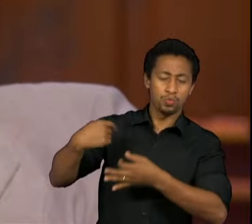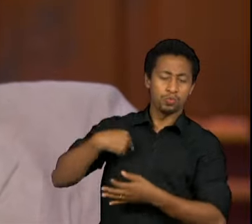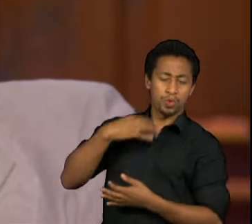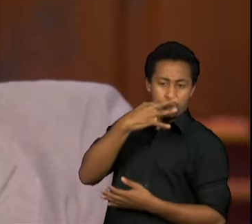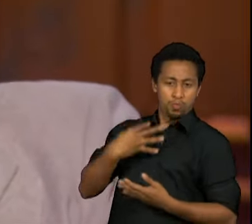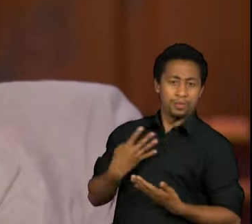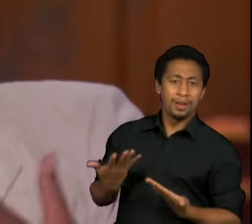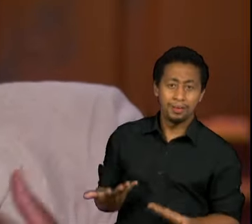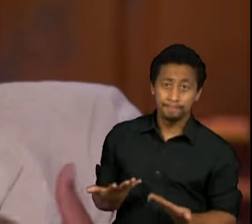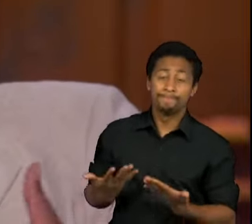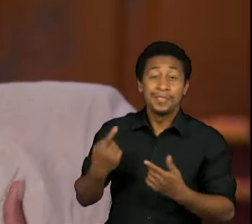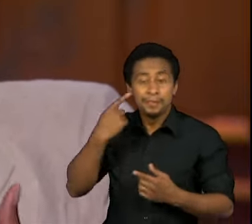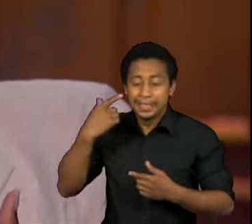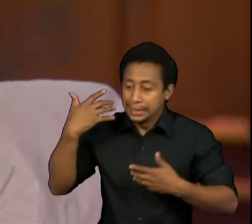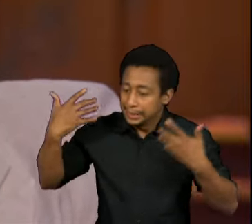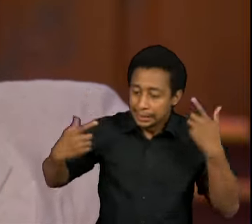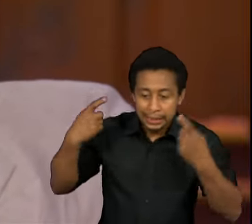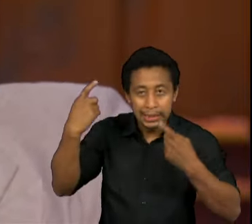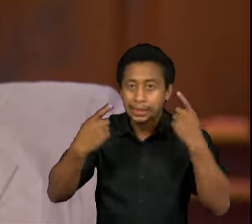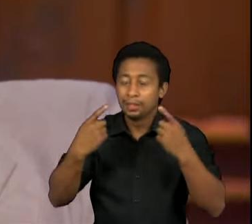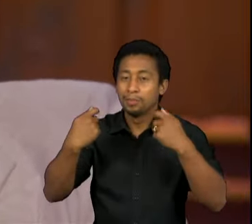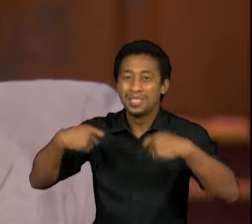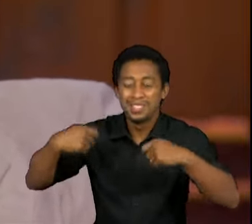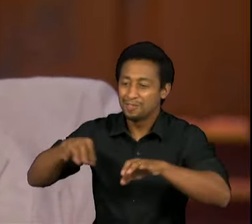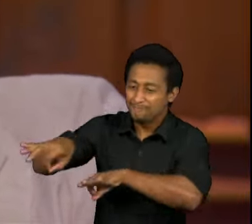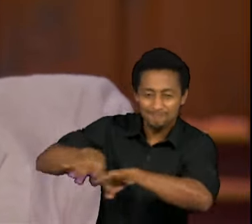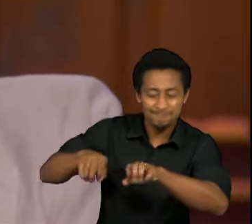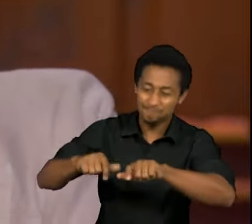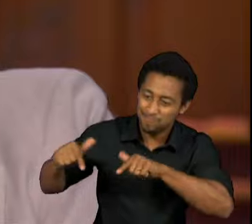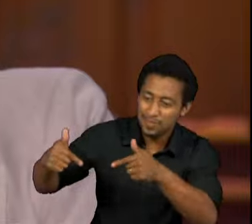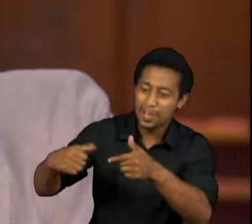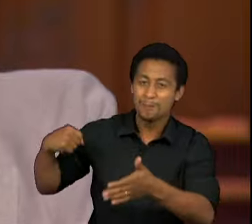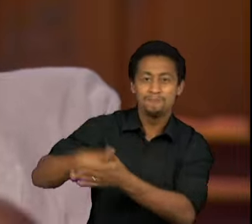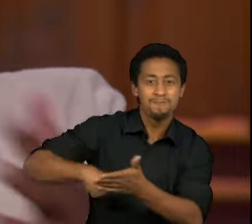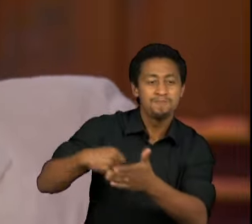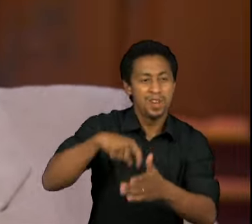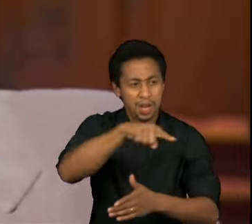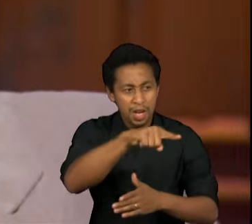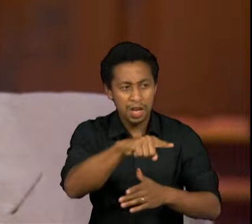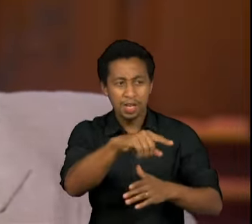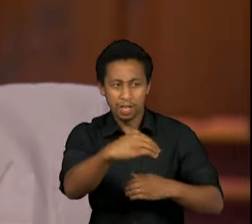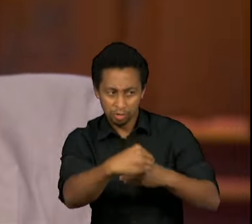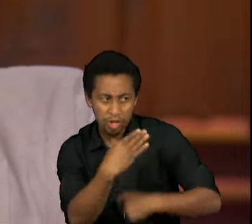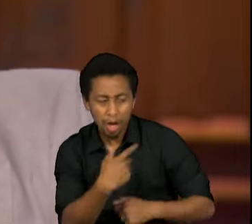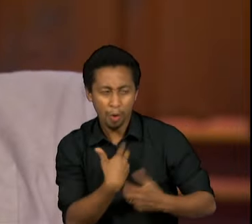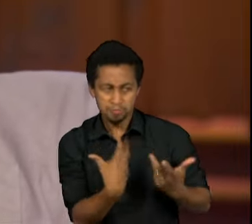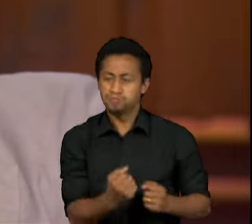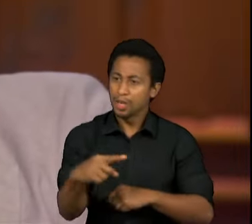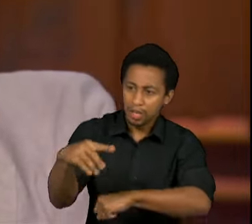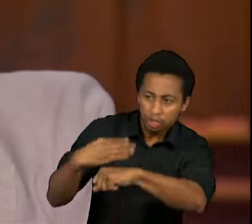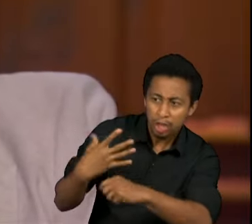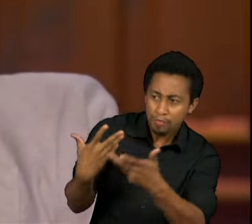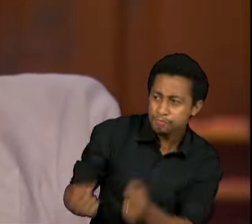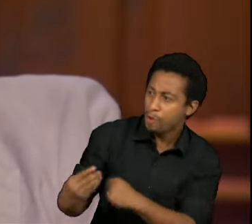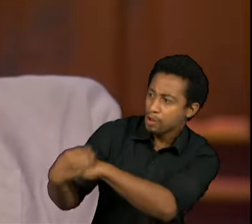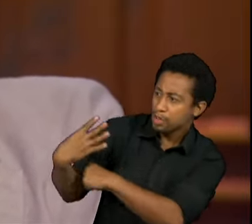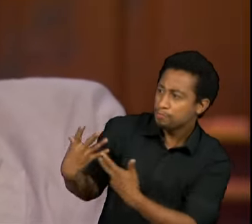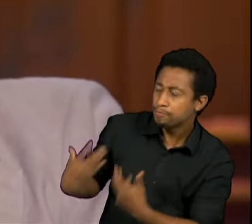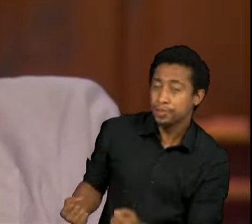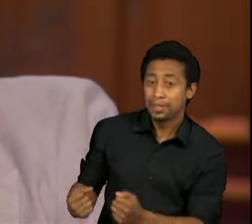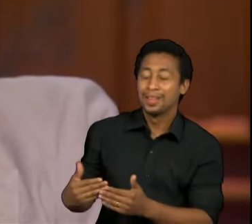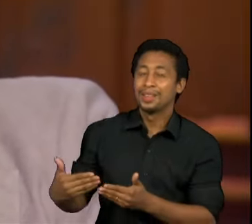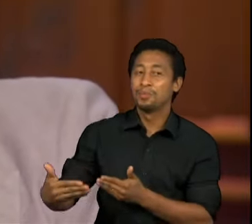que fazer tudo muito embreada pelo que os outros falam ou porque tal movimento desista ou menos aquilo eu acho que a maturidade para